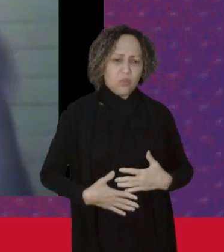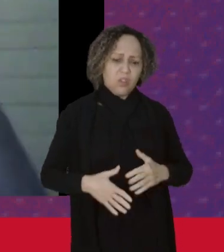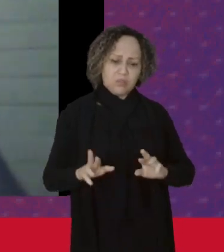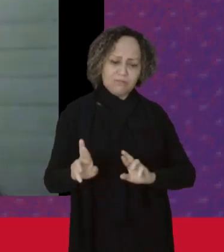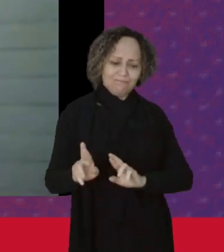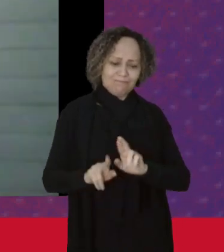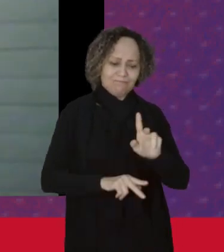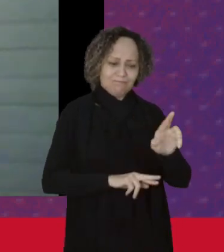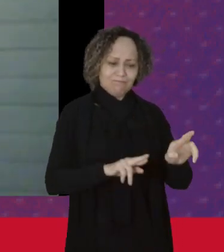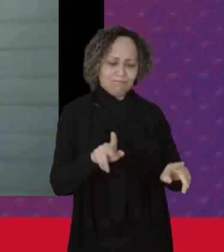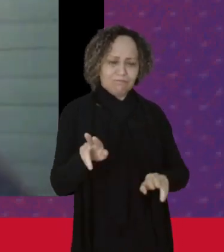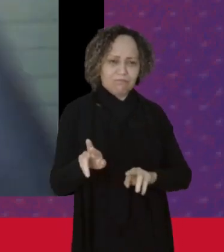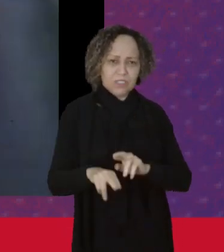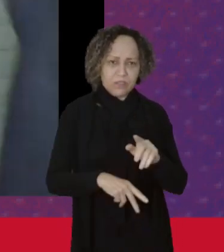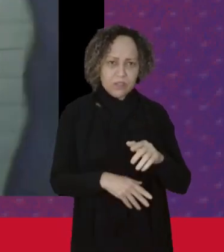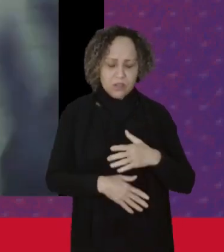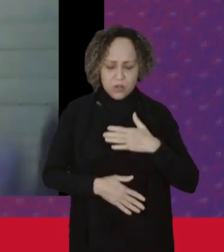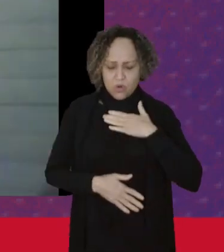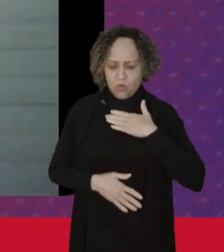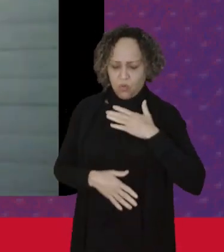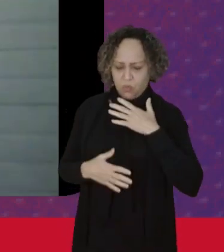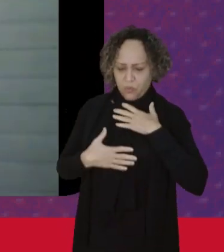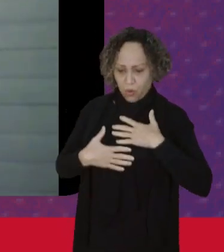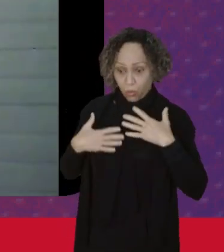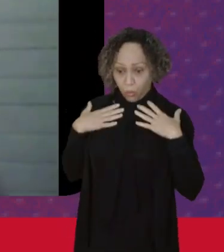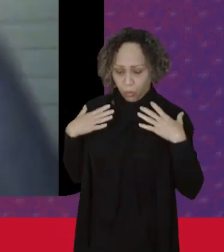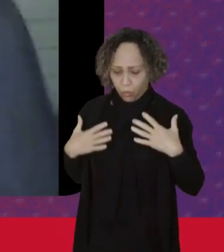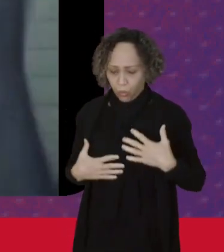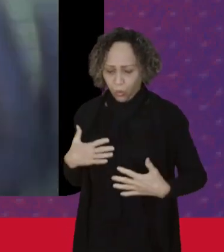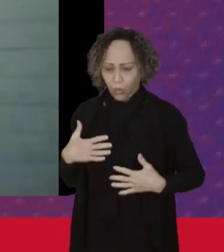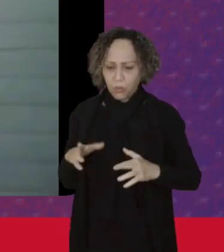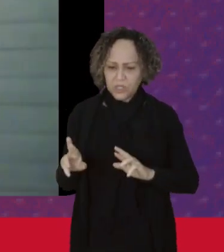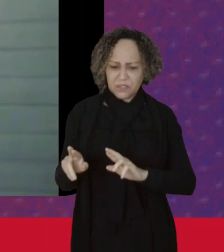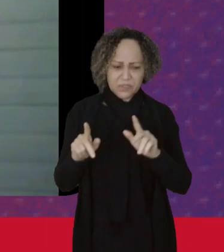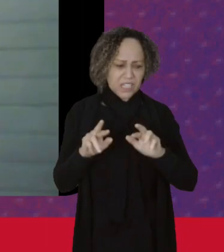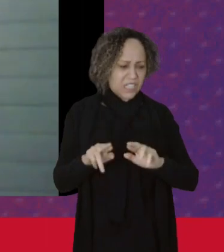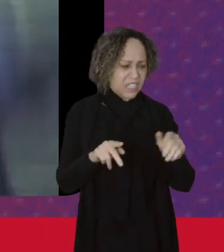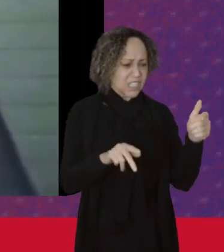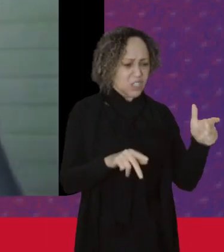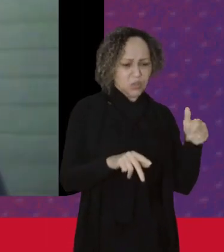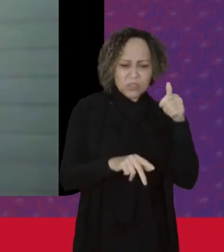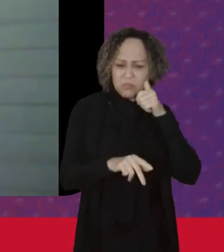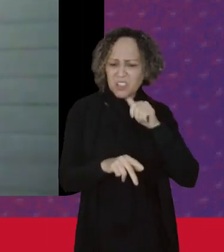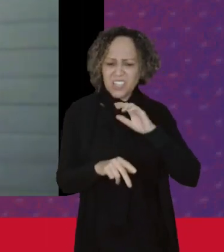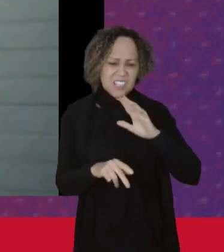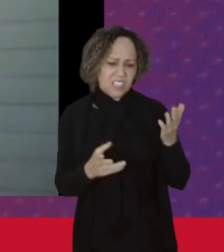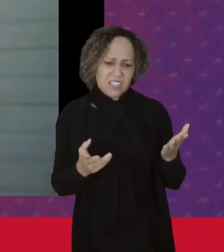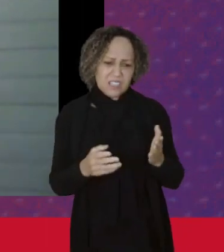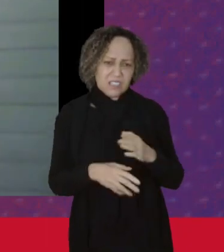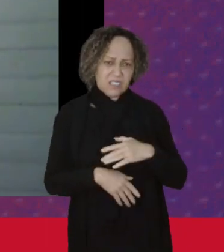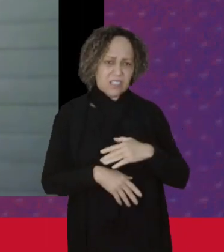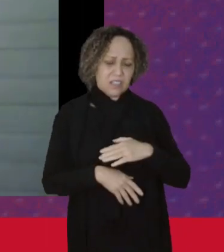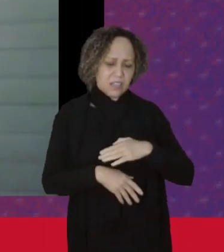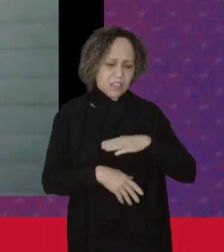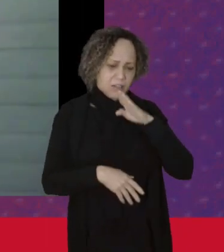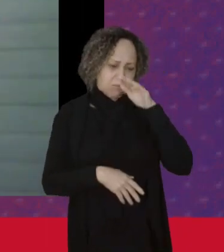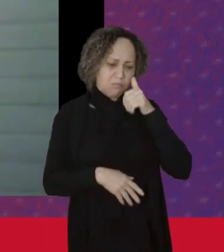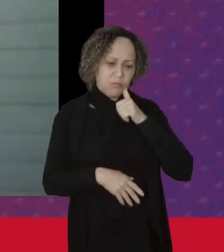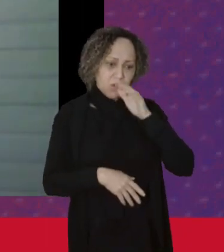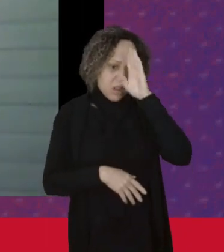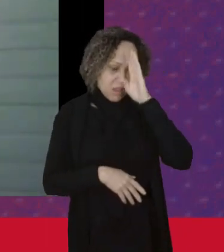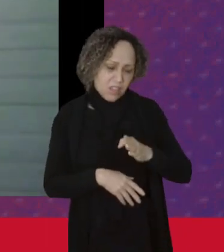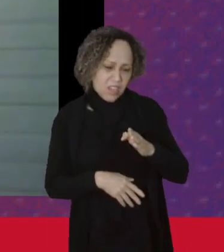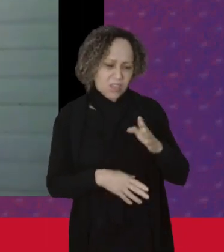distintos. O meu corpo é distinto de uma outra mulher, seja ela cis ou trans, lésbica